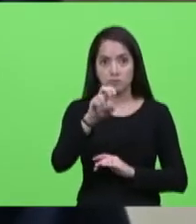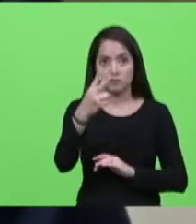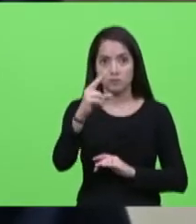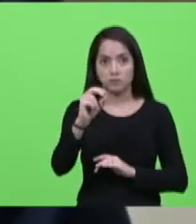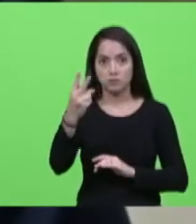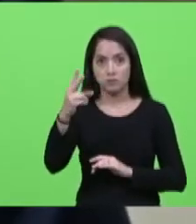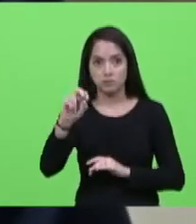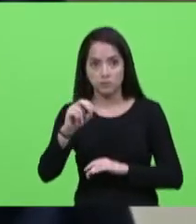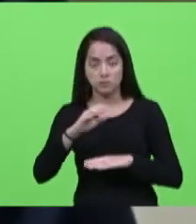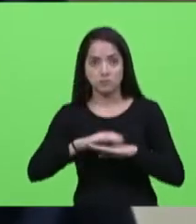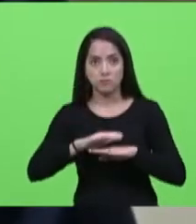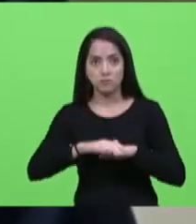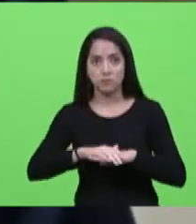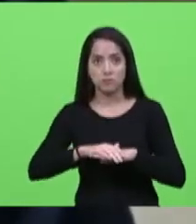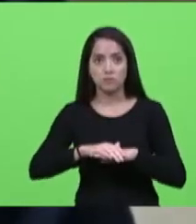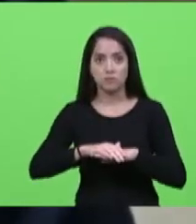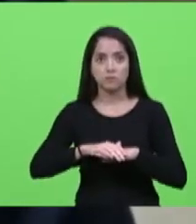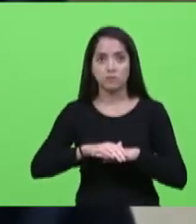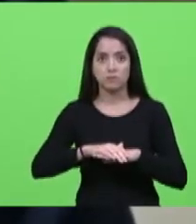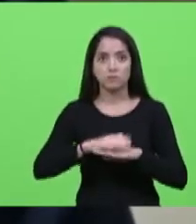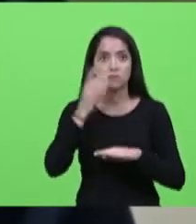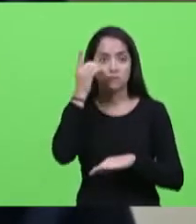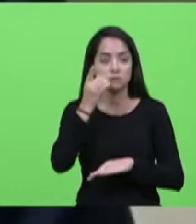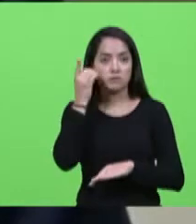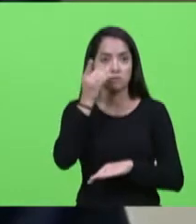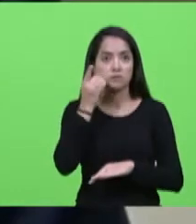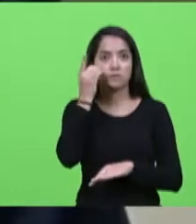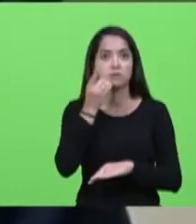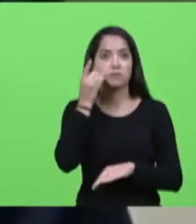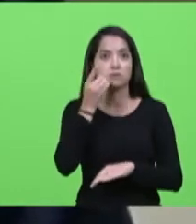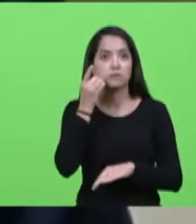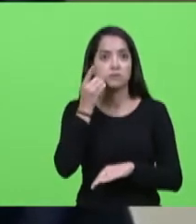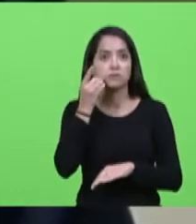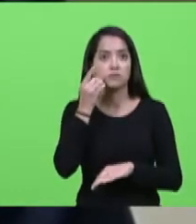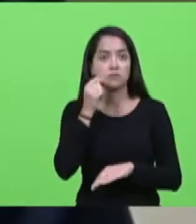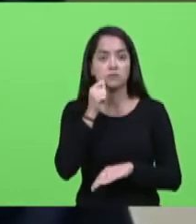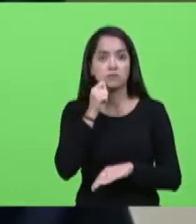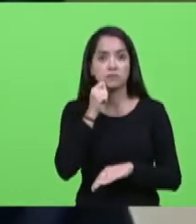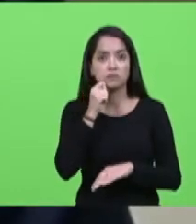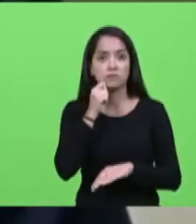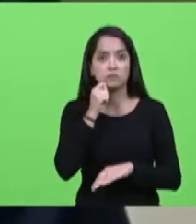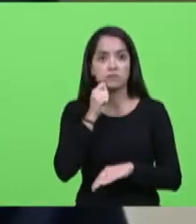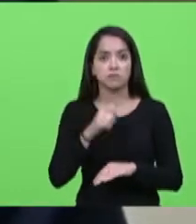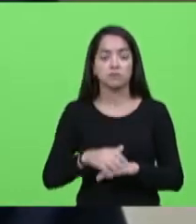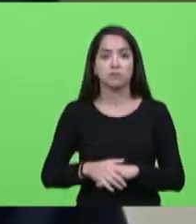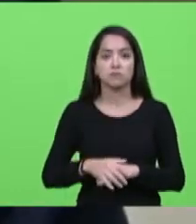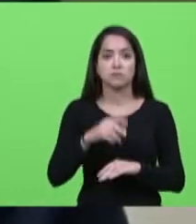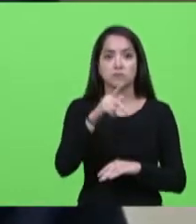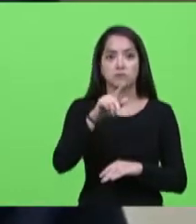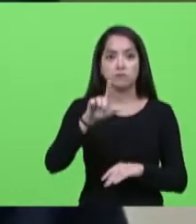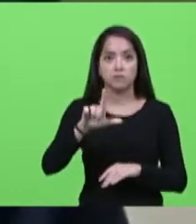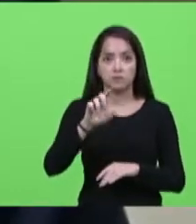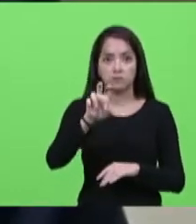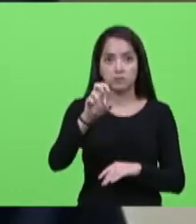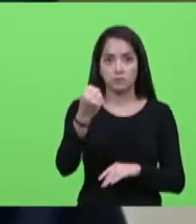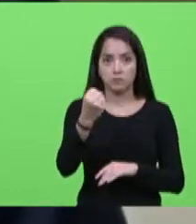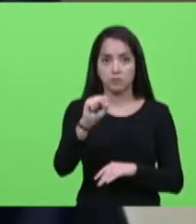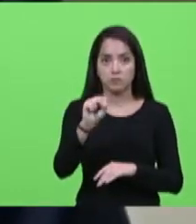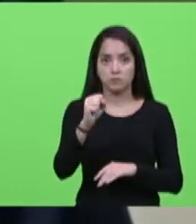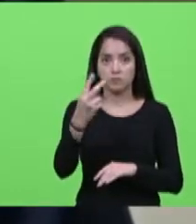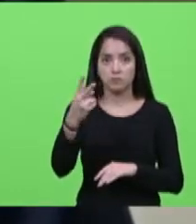055-2020, autora deputada Ana Carolina. PL